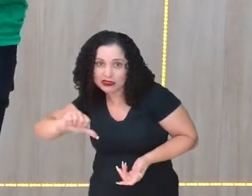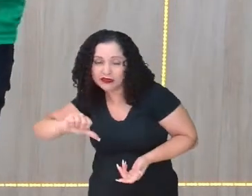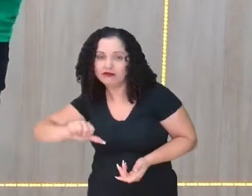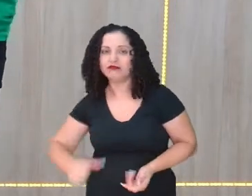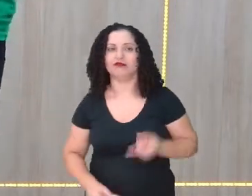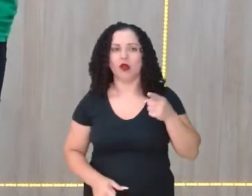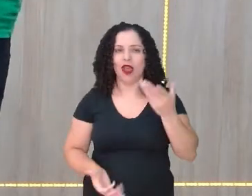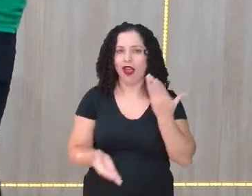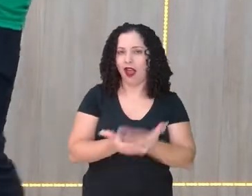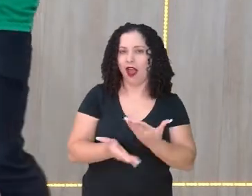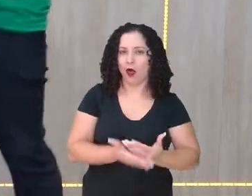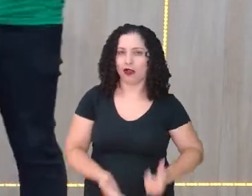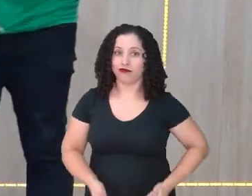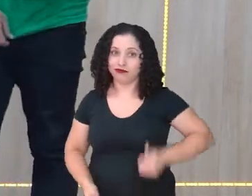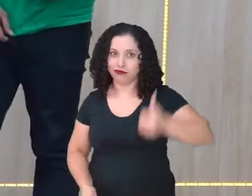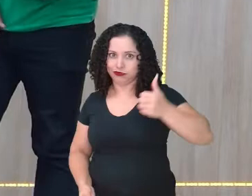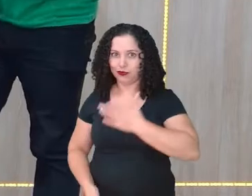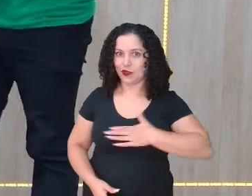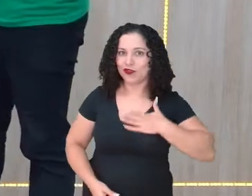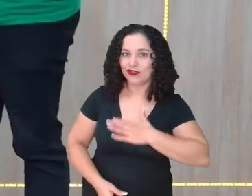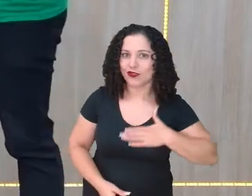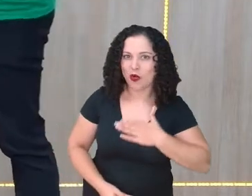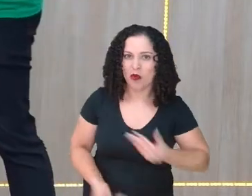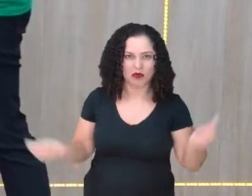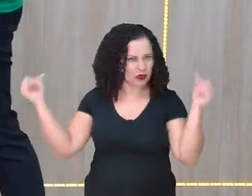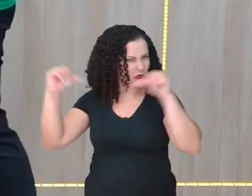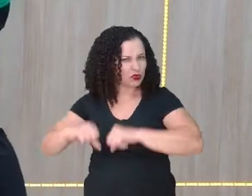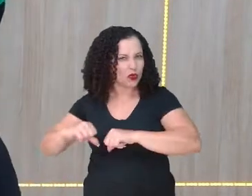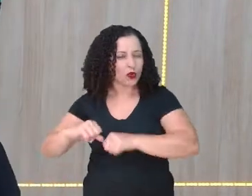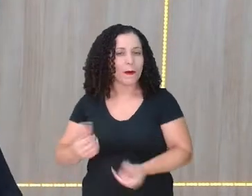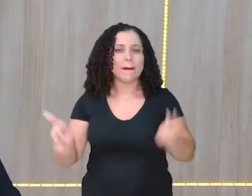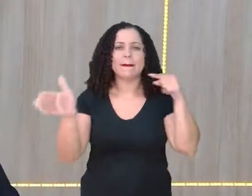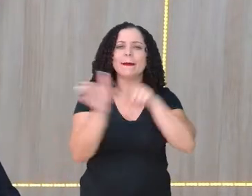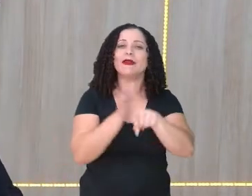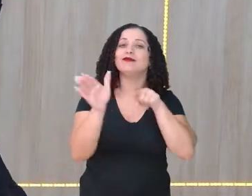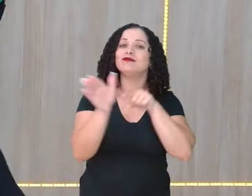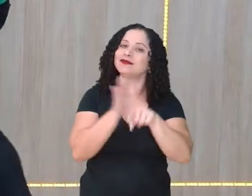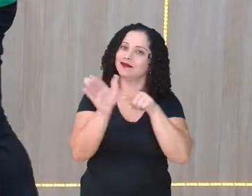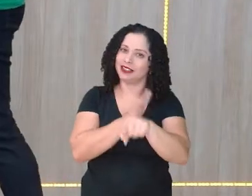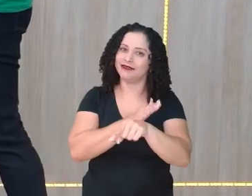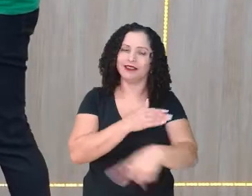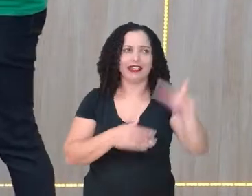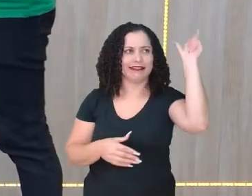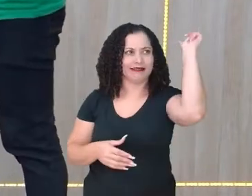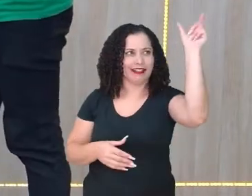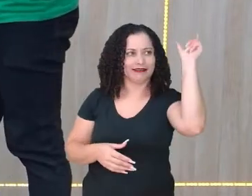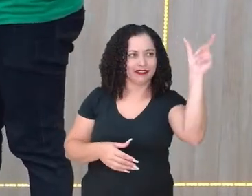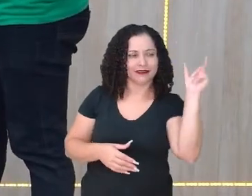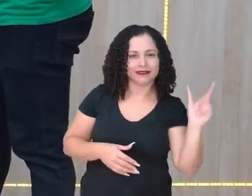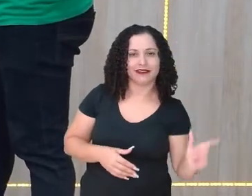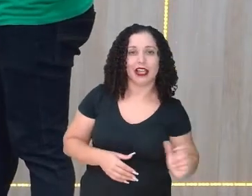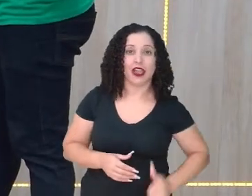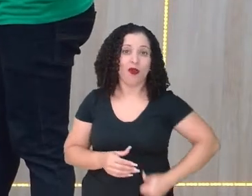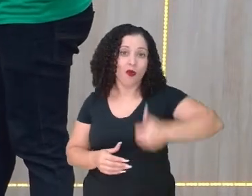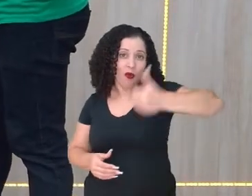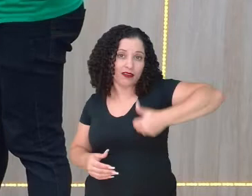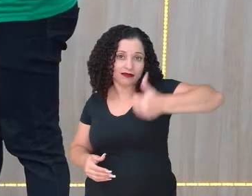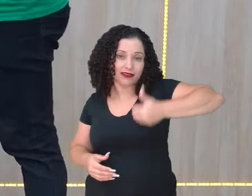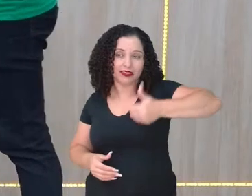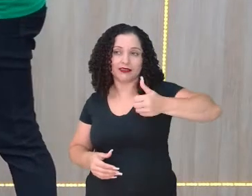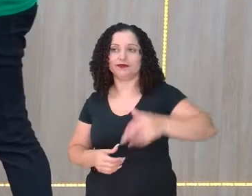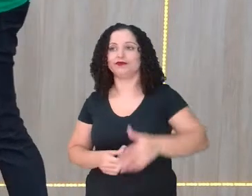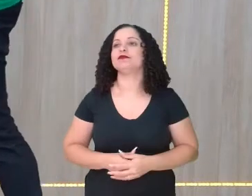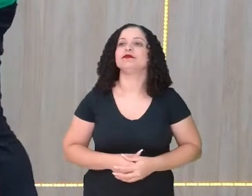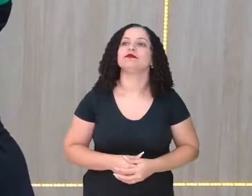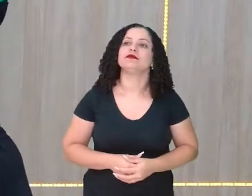tu deu? Tu gostou da aula que tu assistiu? Né? Então vai perguntando assim mais ou menos a ideia de condição de qualidade, tá certo?